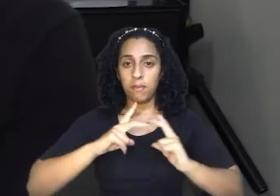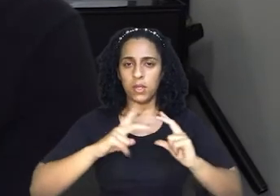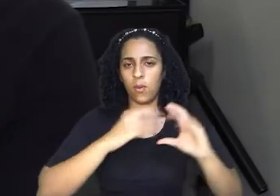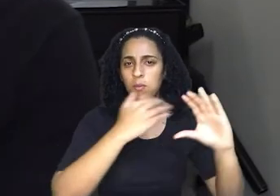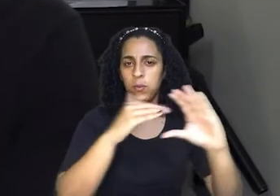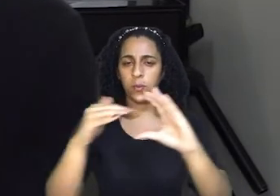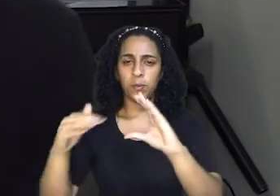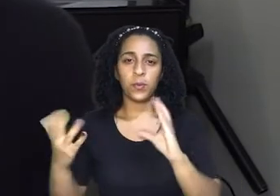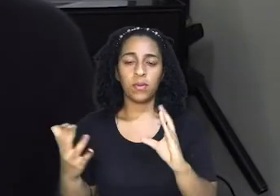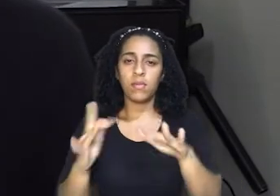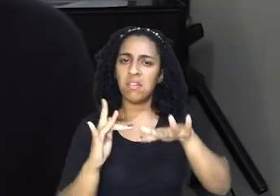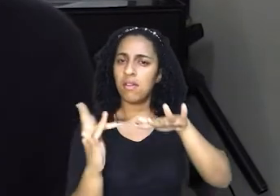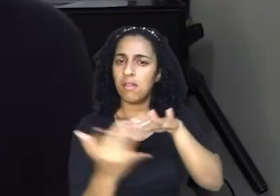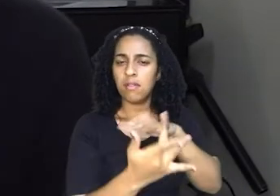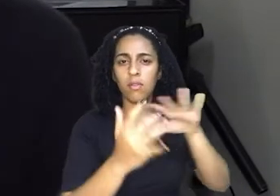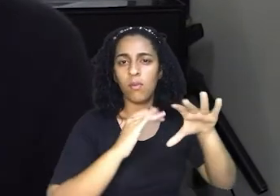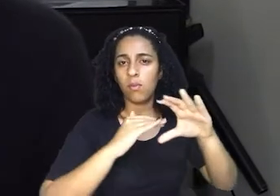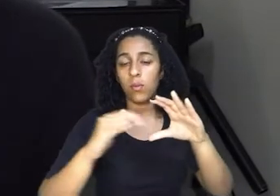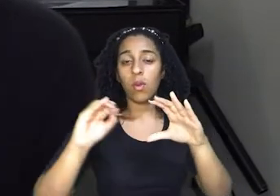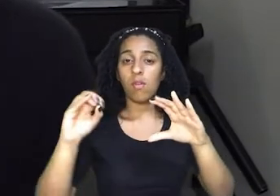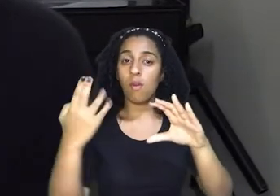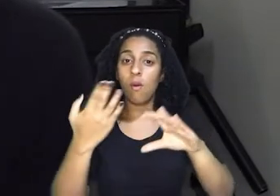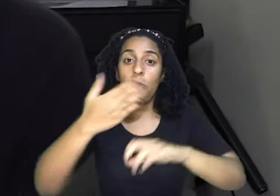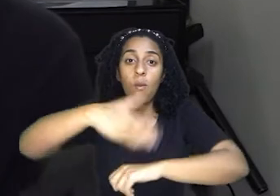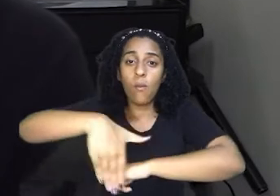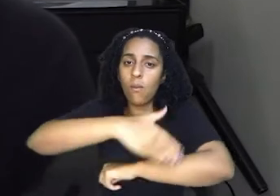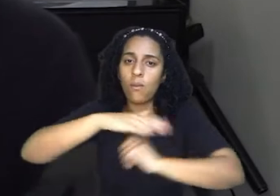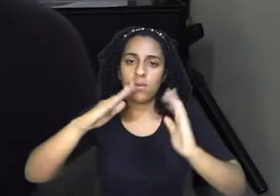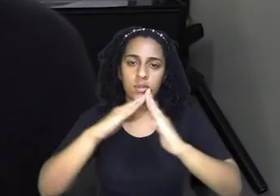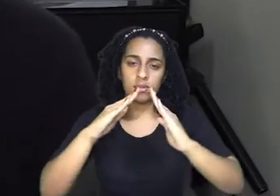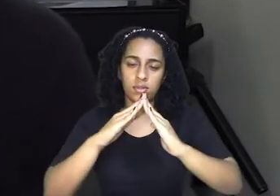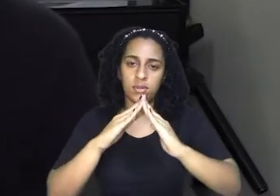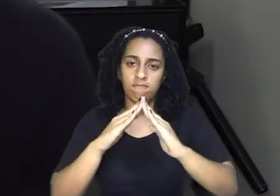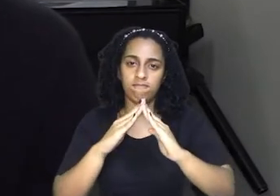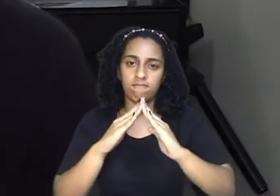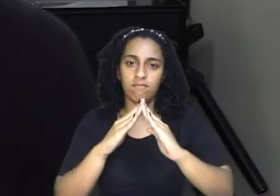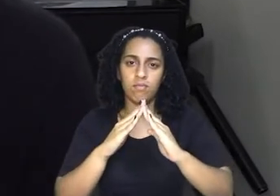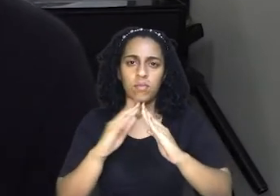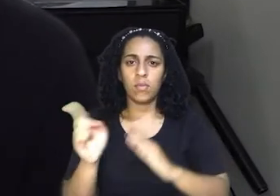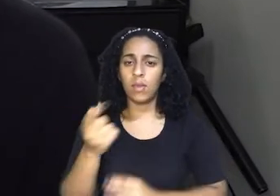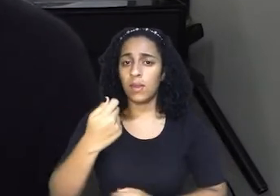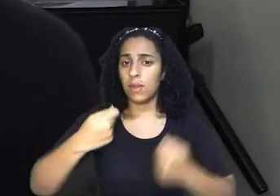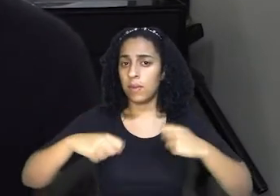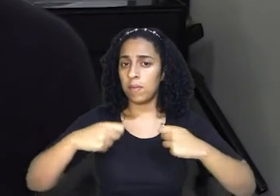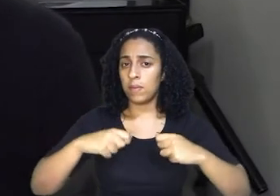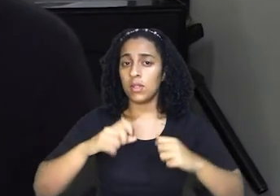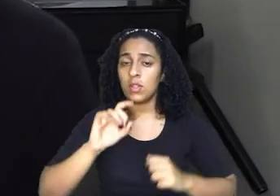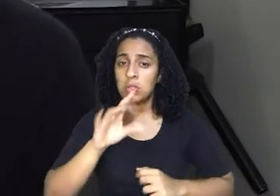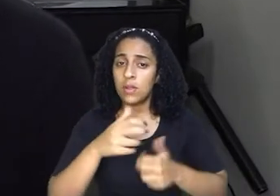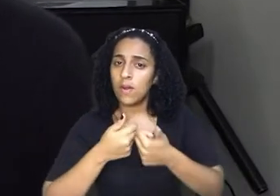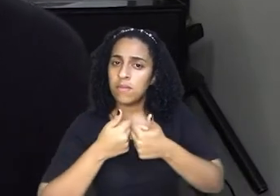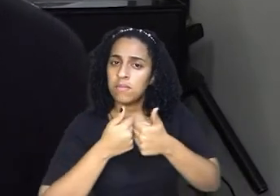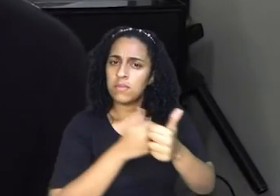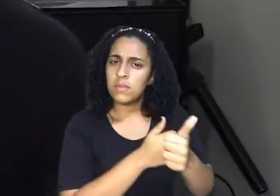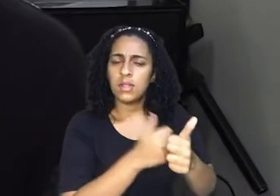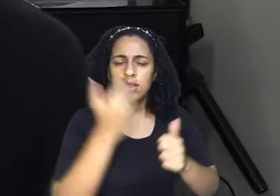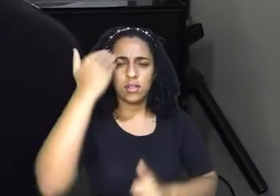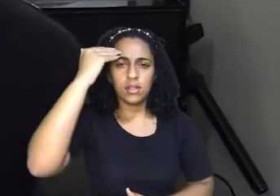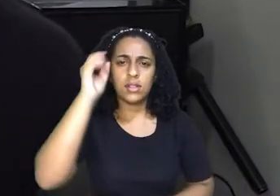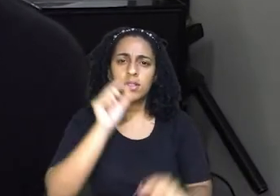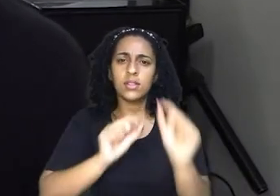publicação nas redes sociais ou até mesmo seu endereço no ep de entrega e nem precisa rachar para cima é só me seguir